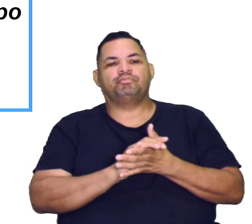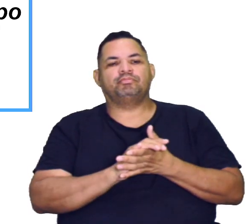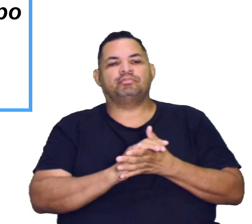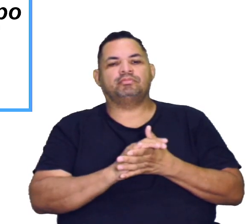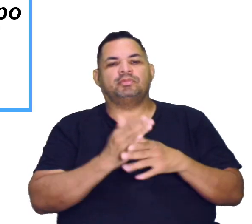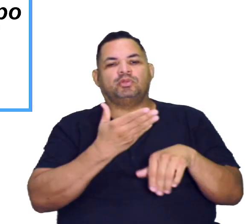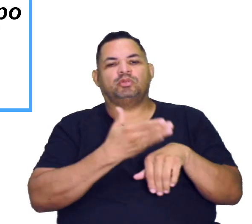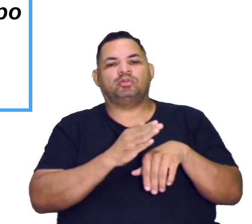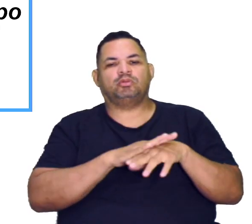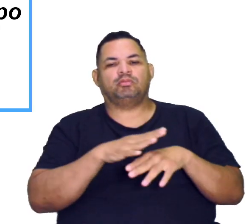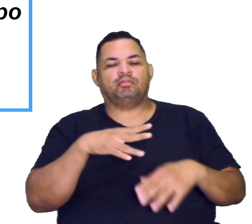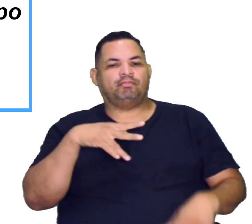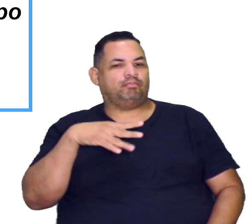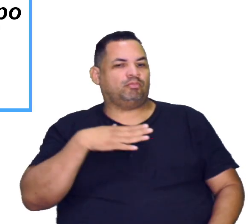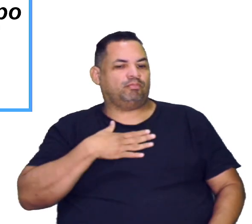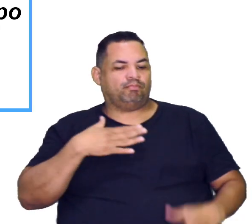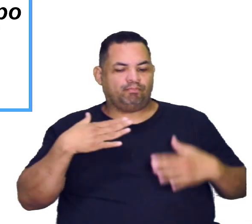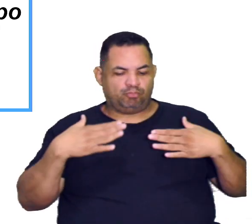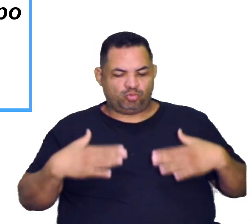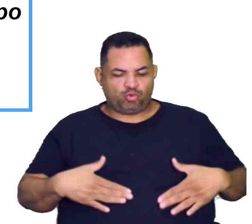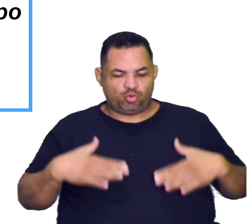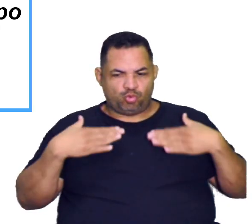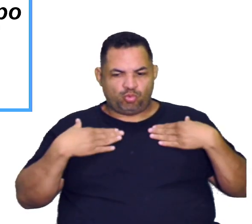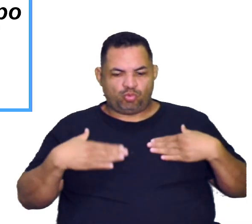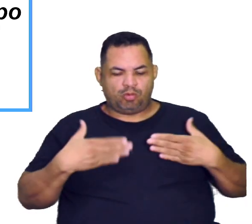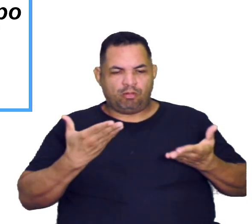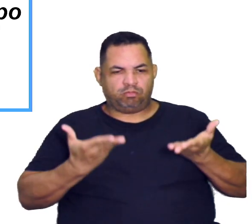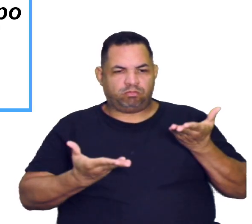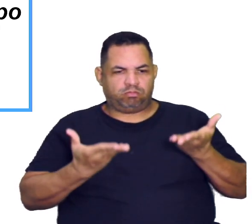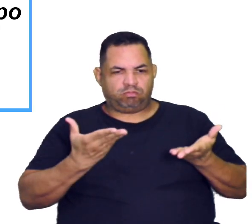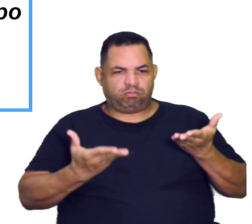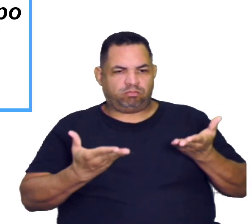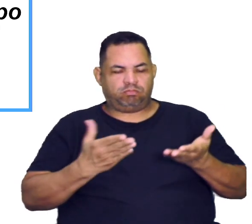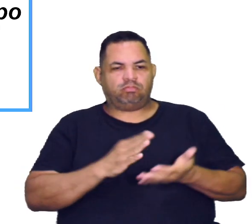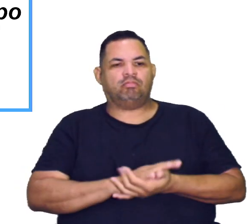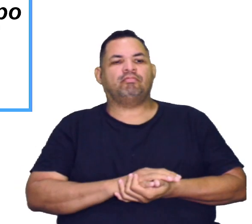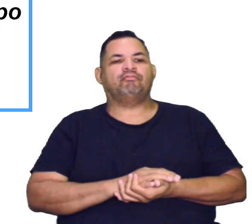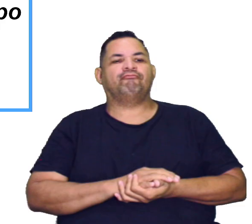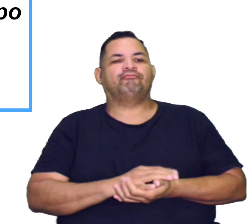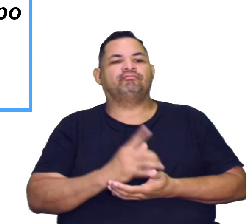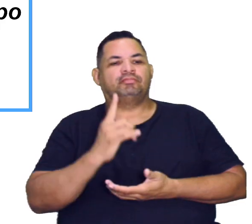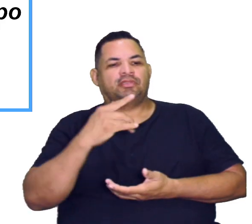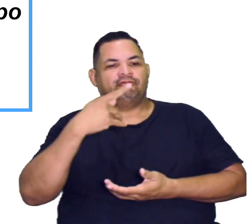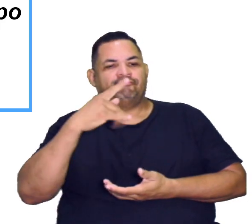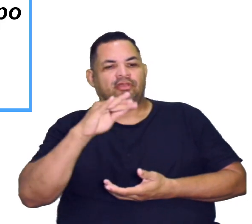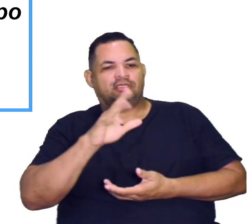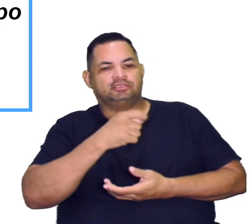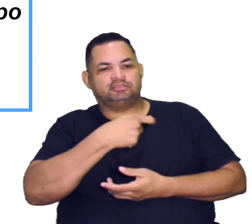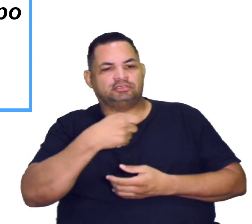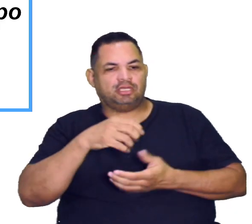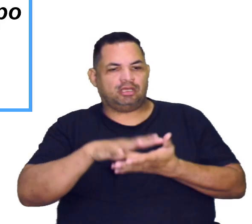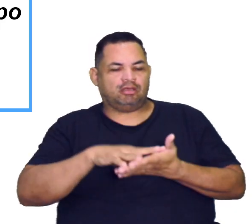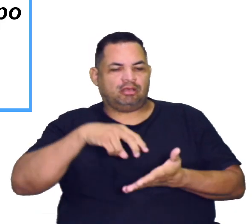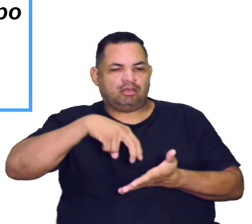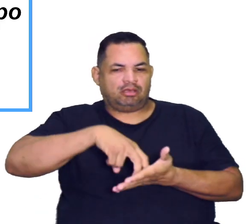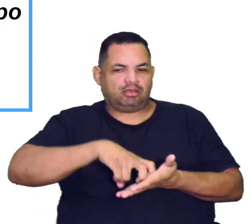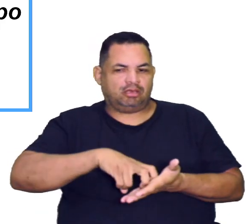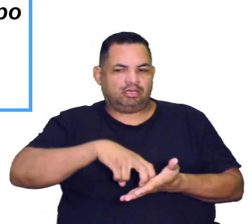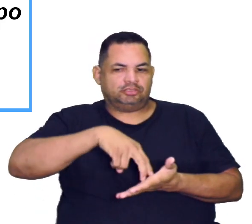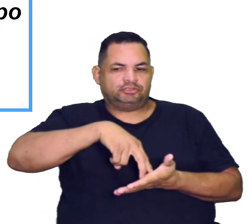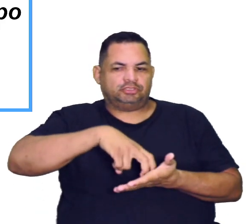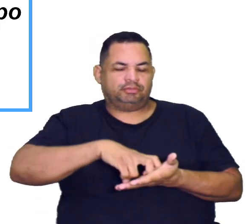exercício usando o próprio peso do seu corpo, dá para fazer aí, olha só, flexão, agachamento sem peso,